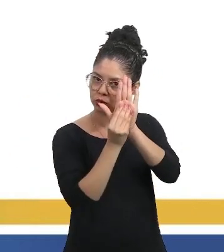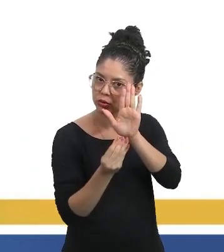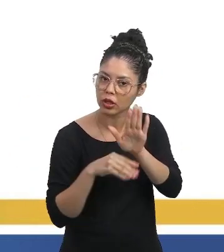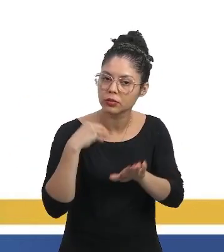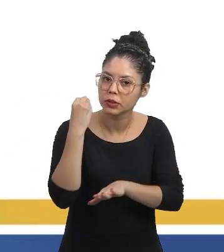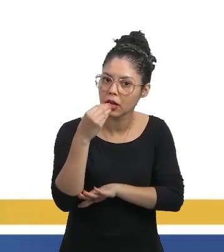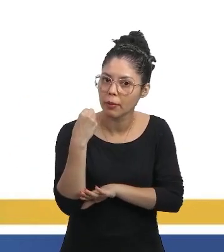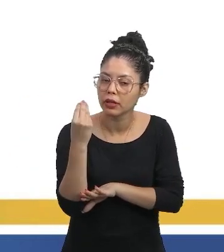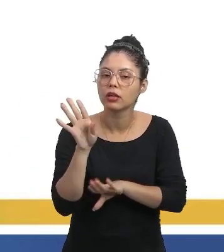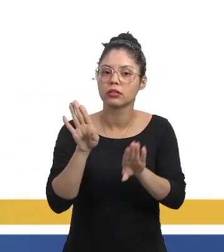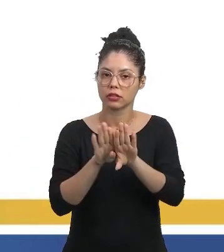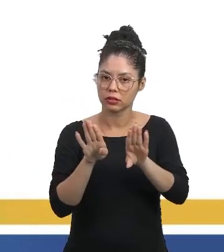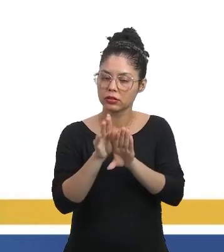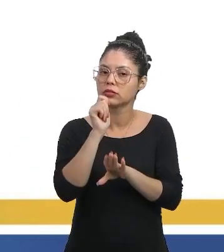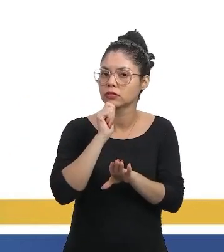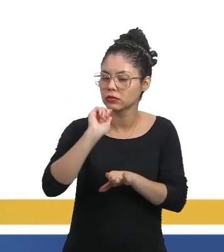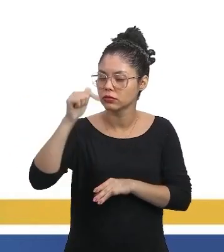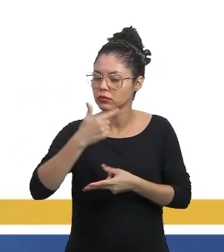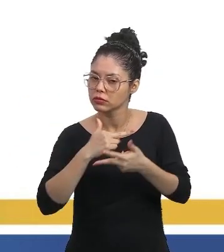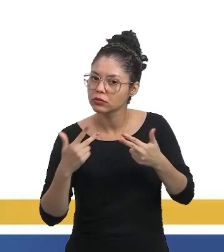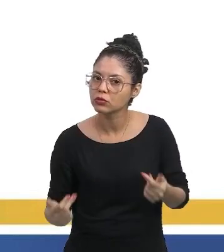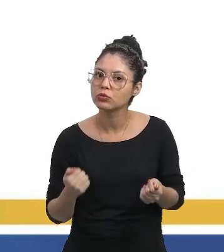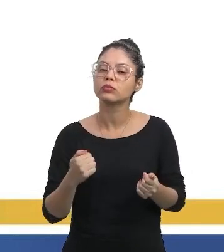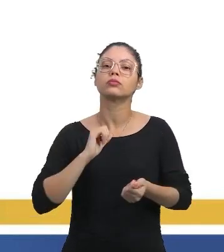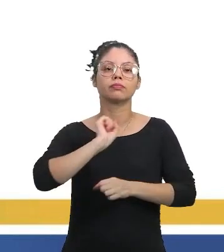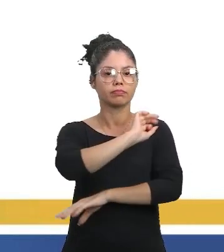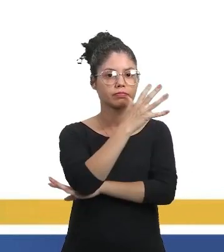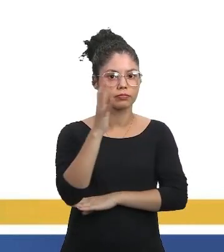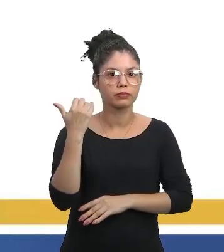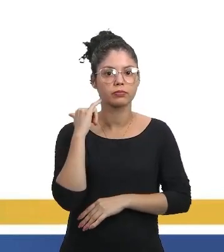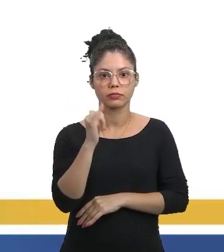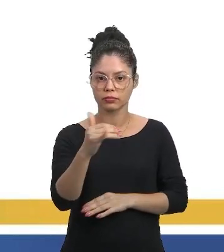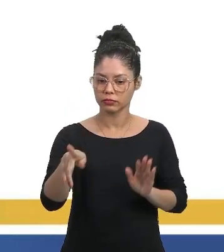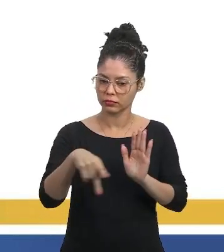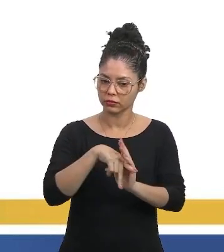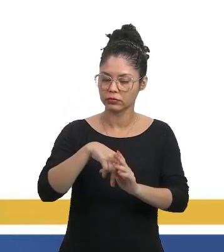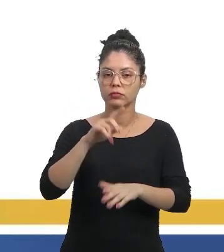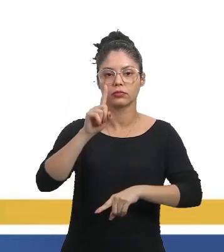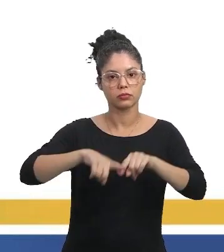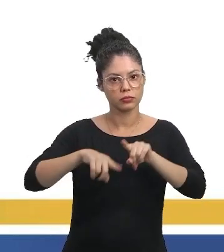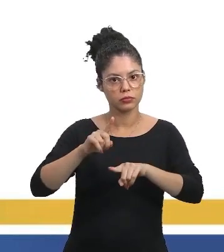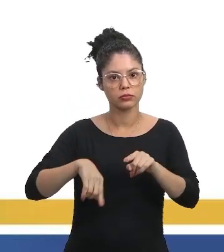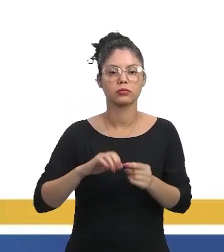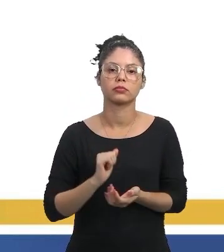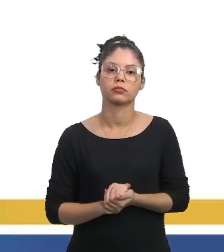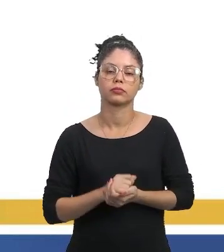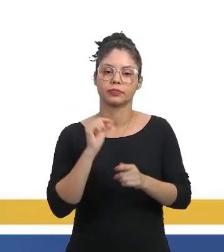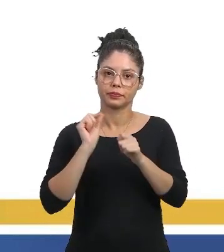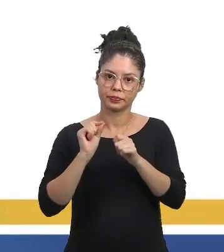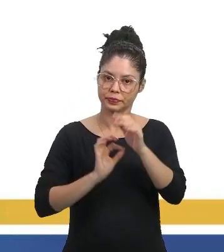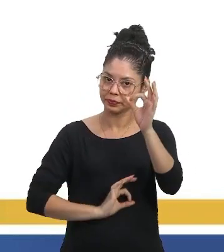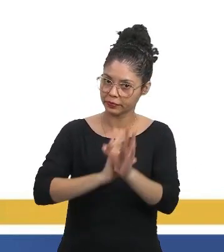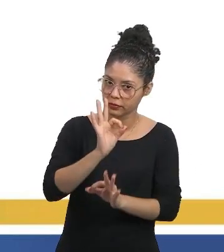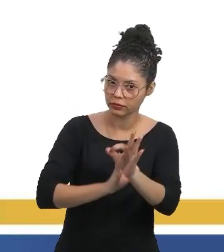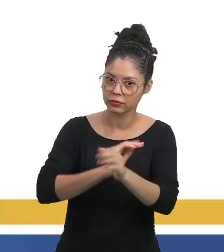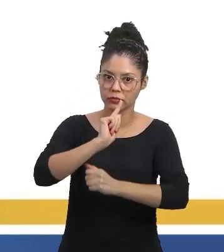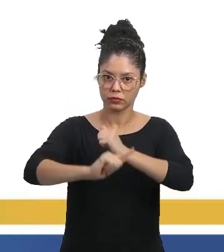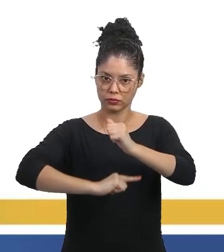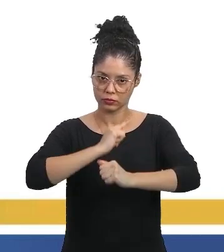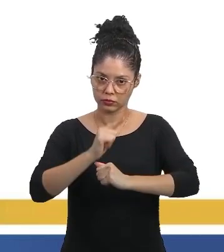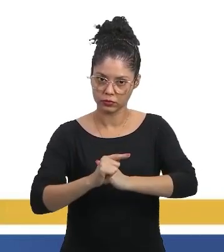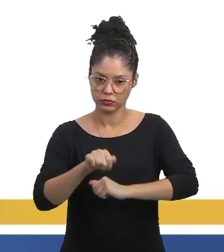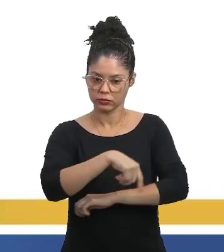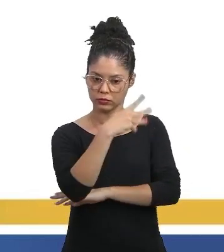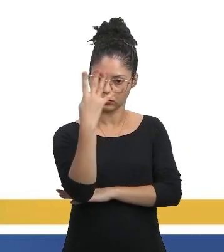experimentais evidenciaram, entre outras coisas, a natureza elétrica da matéria, a composição e organização do átomo e